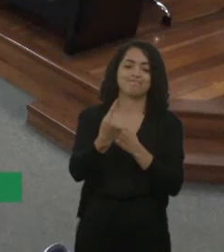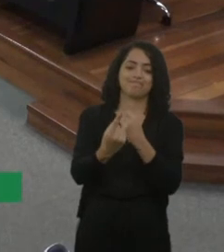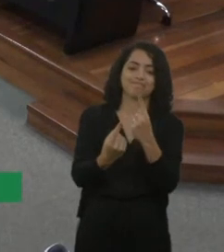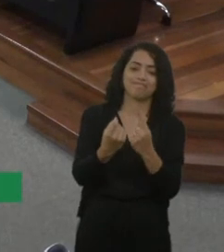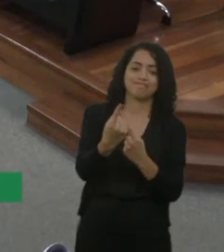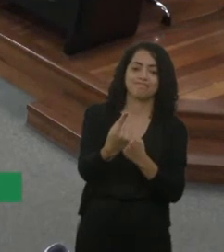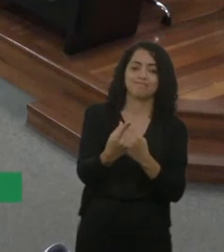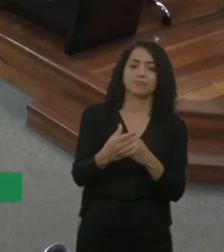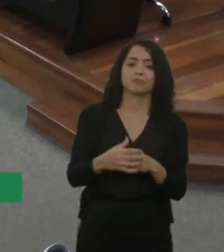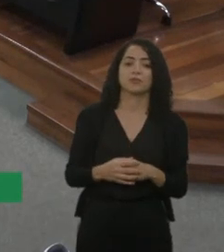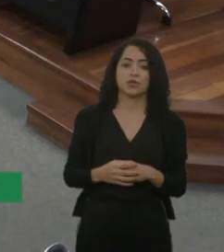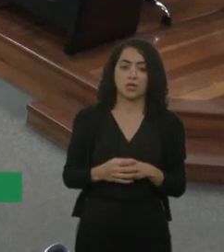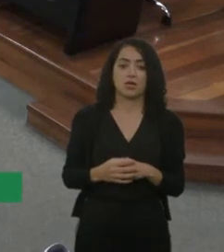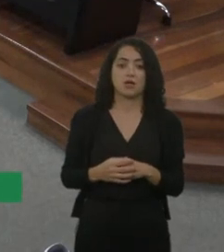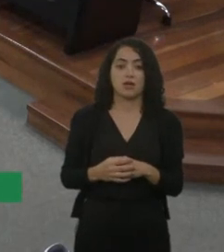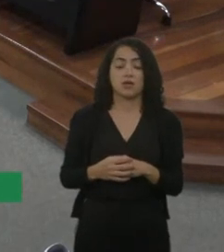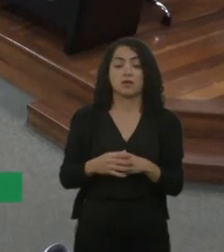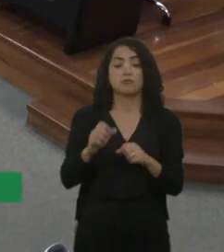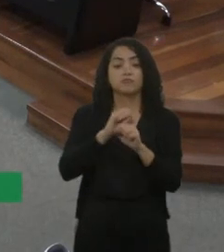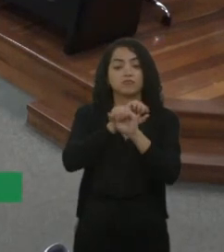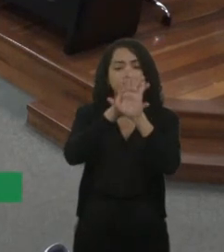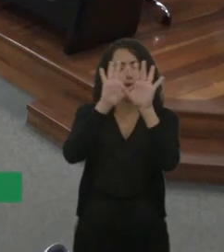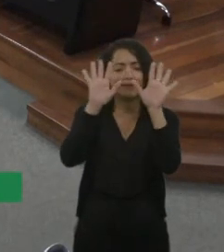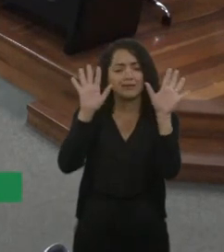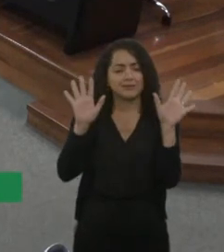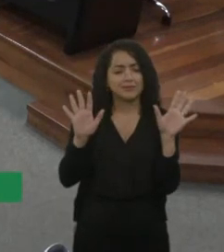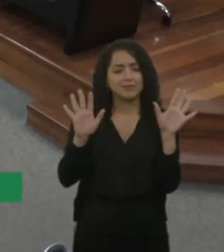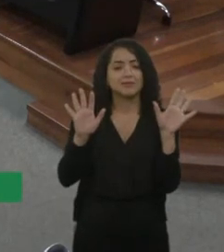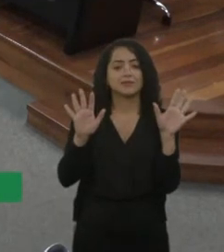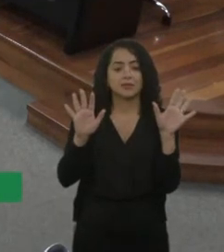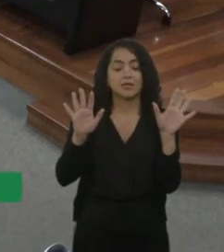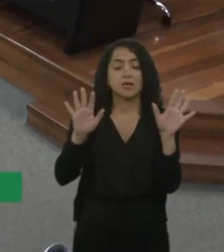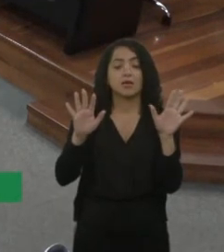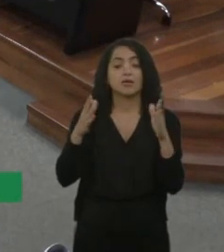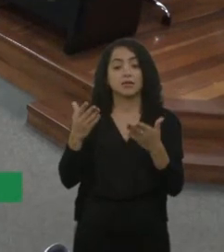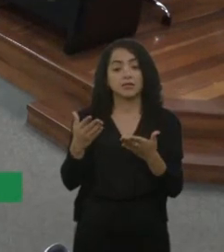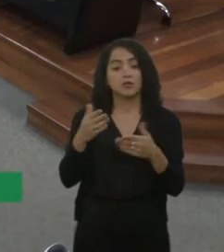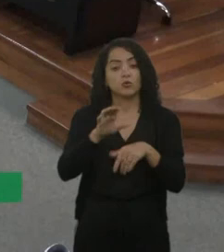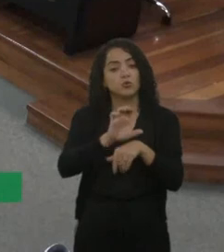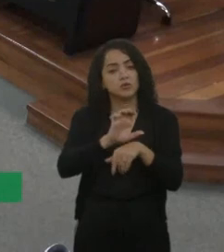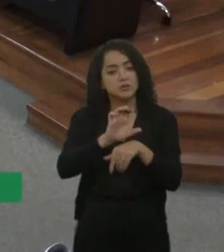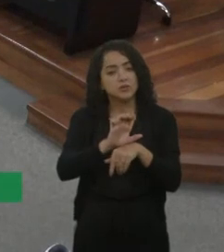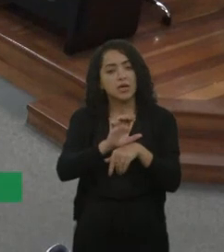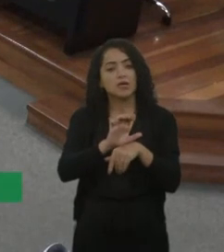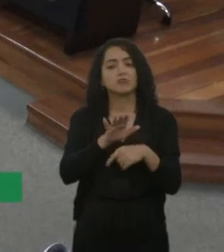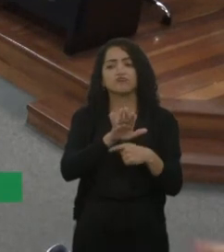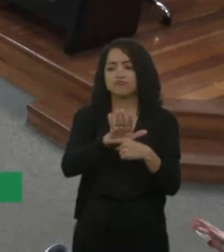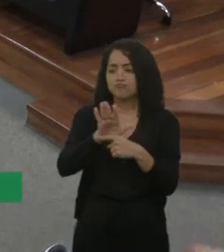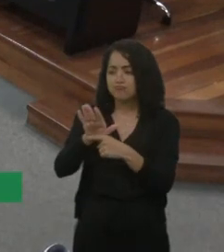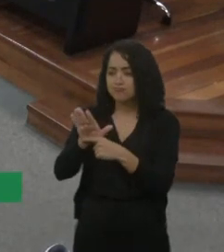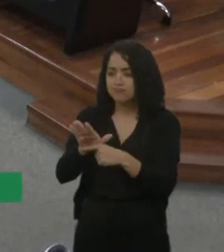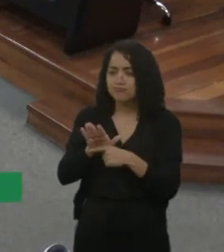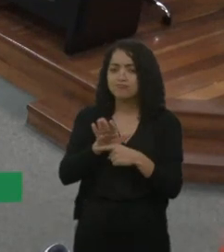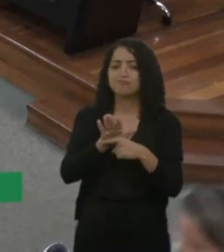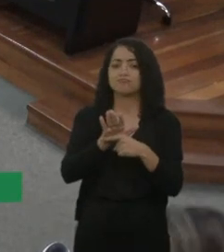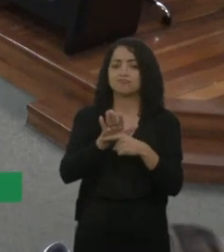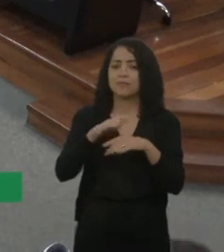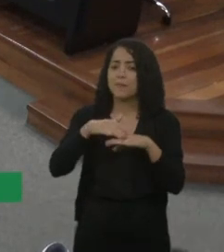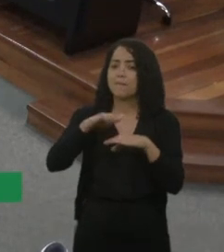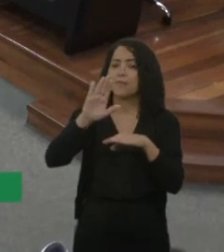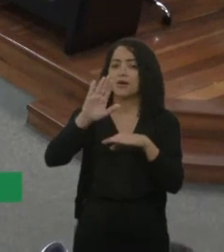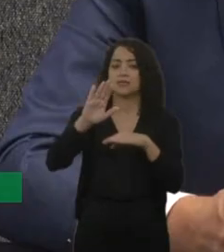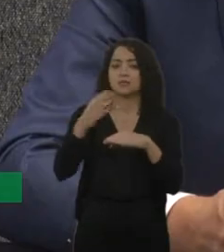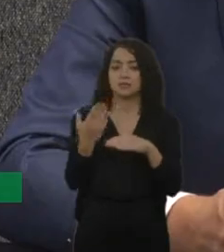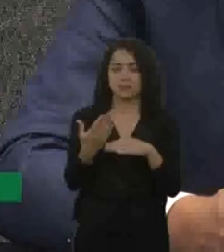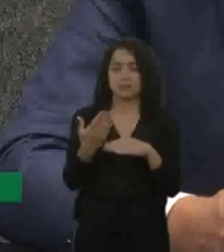tenha um dia de esclarecimento e que realmente o Estado, né, possa estar contribuindo cada vez mais com os